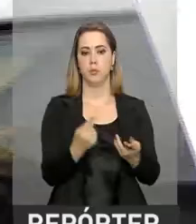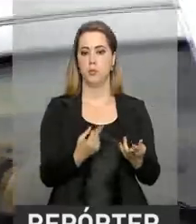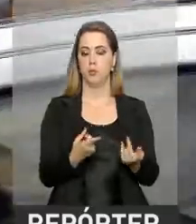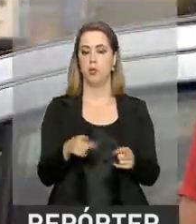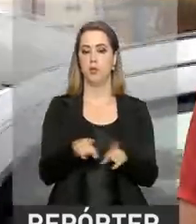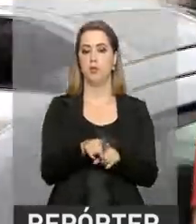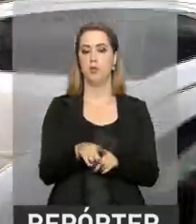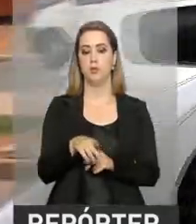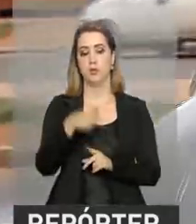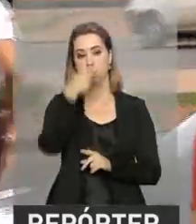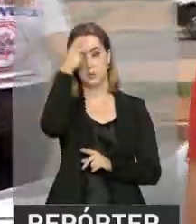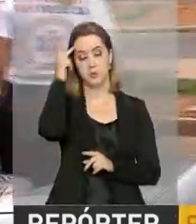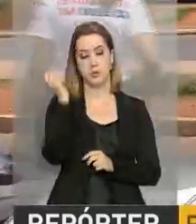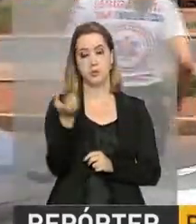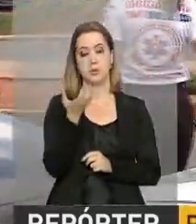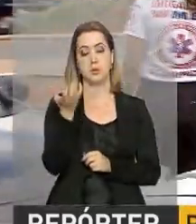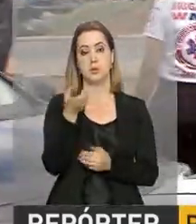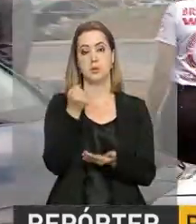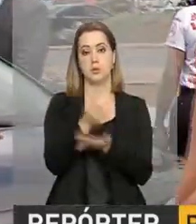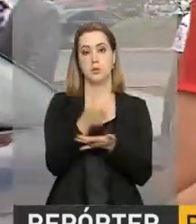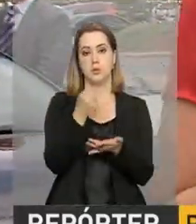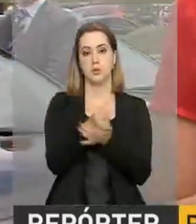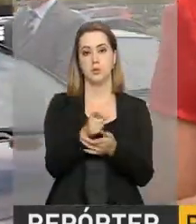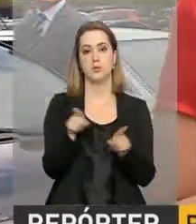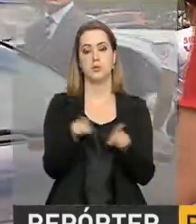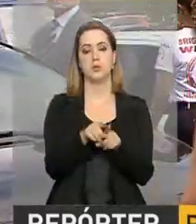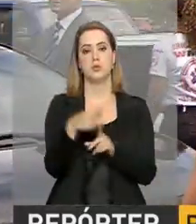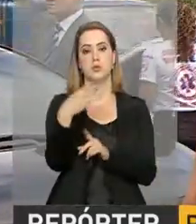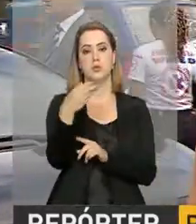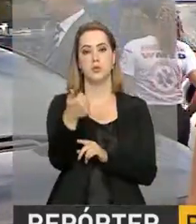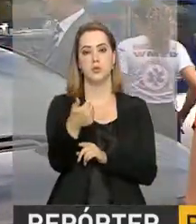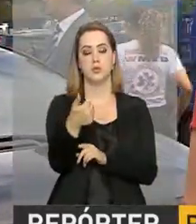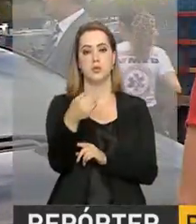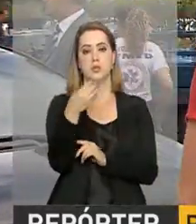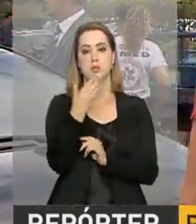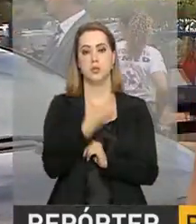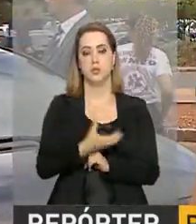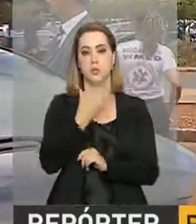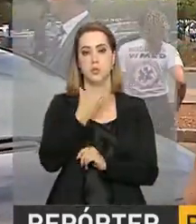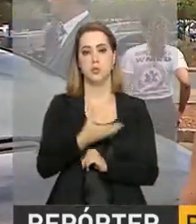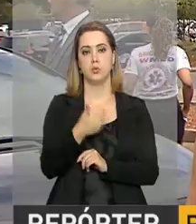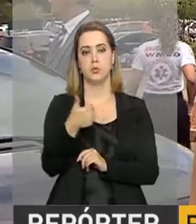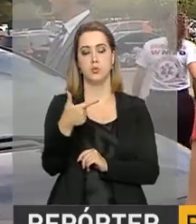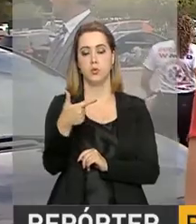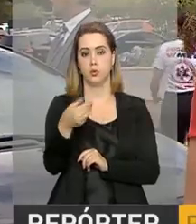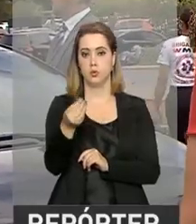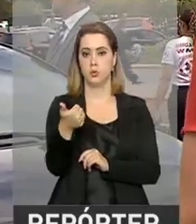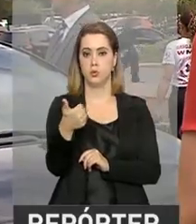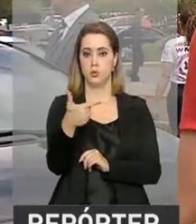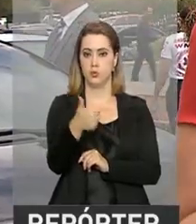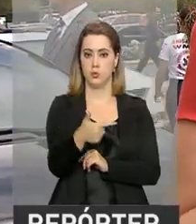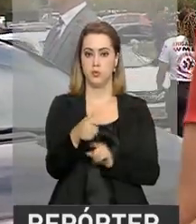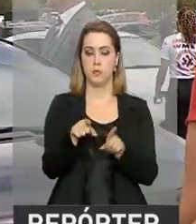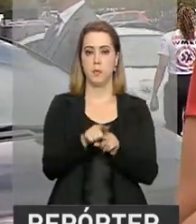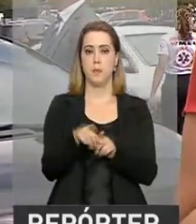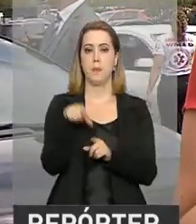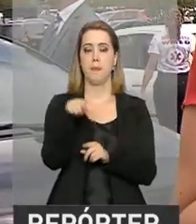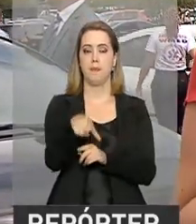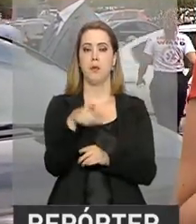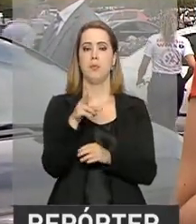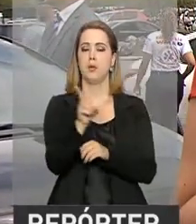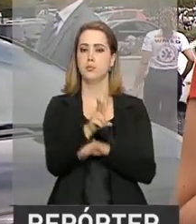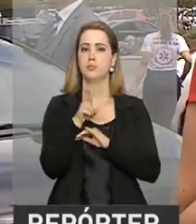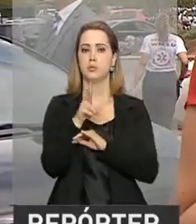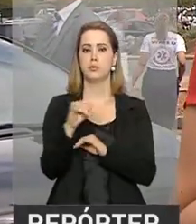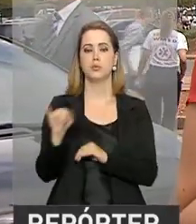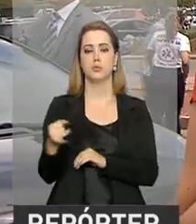taxistas que quiserem comprar os seus veículos de trabalho tem agora até o dia 31 de Dezembro de 2021 para ter acesso alfat taxista